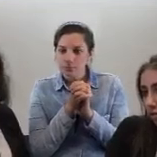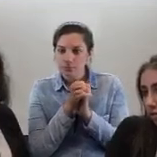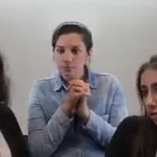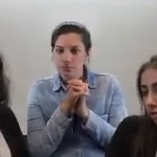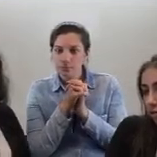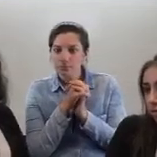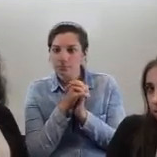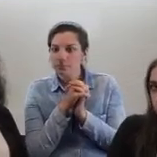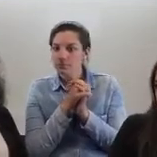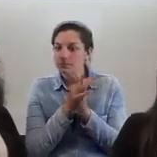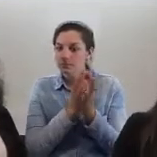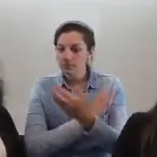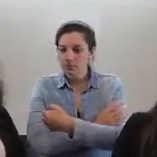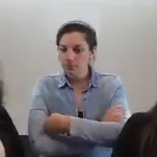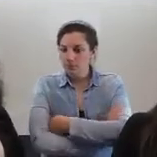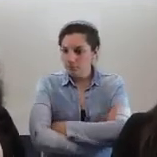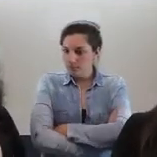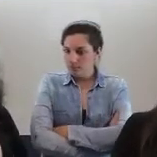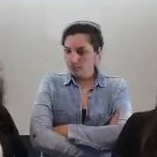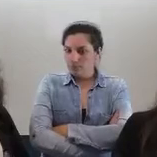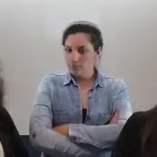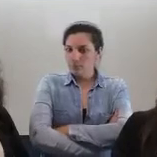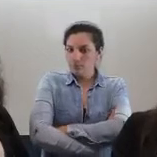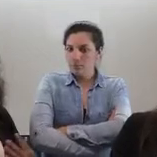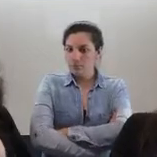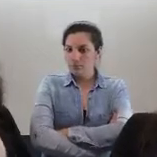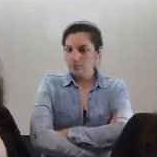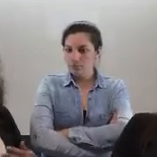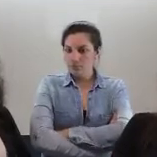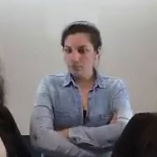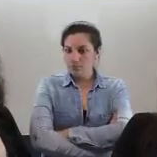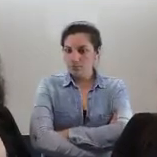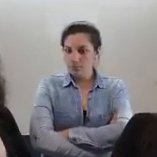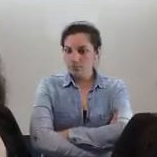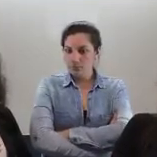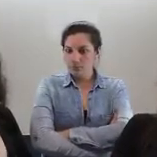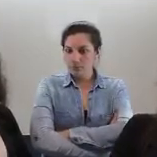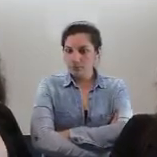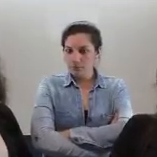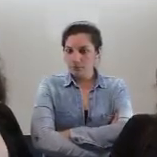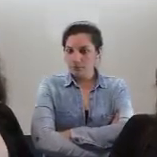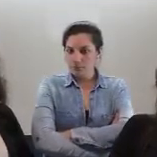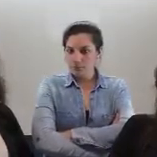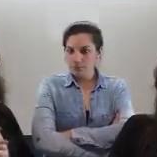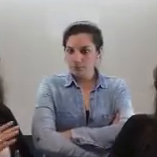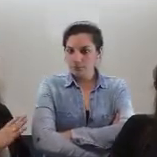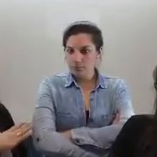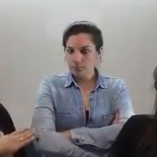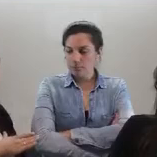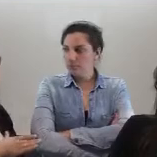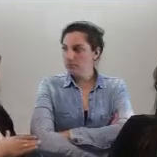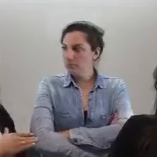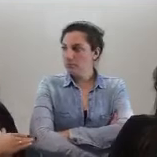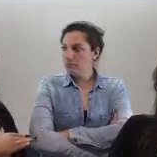se inscreva, porque você pode pedir para que também incluir ali em determinado assunto. Por exemplo, eu quero saber